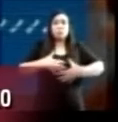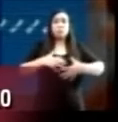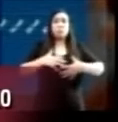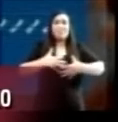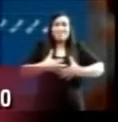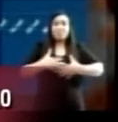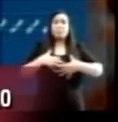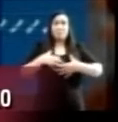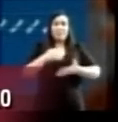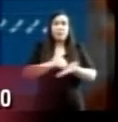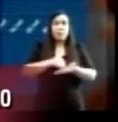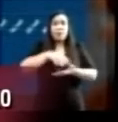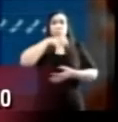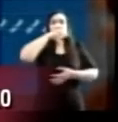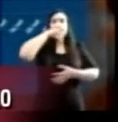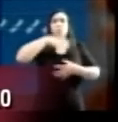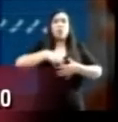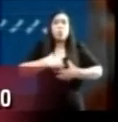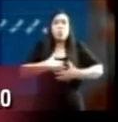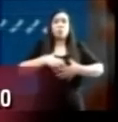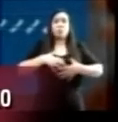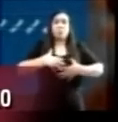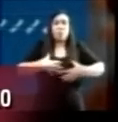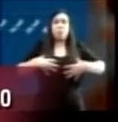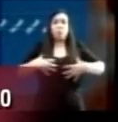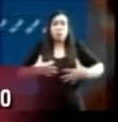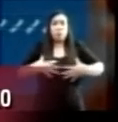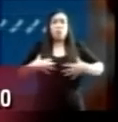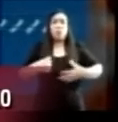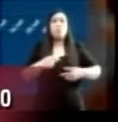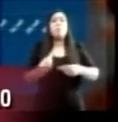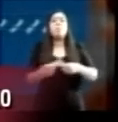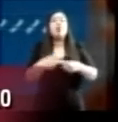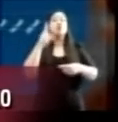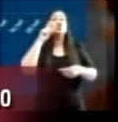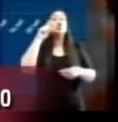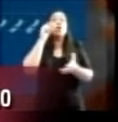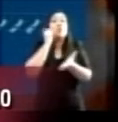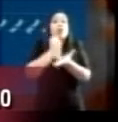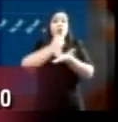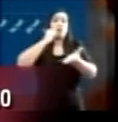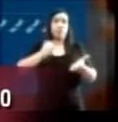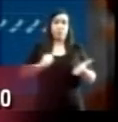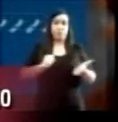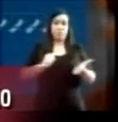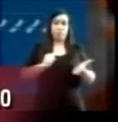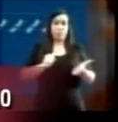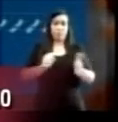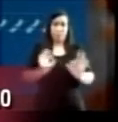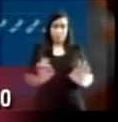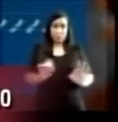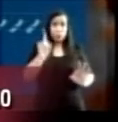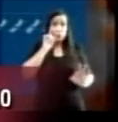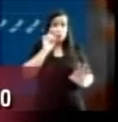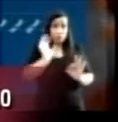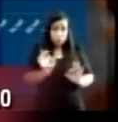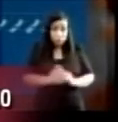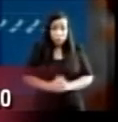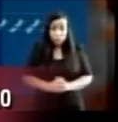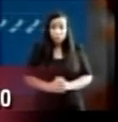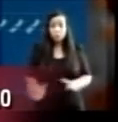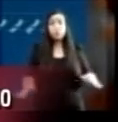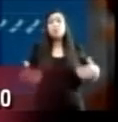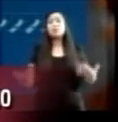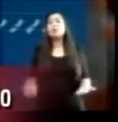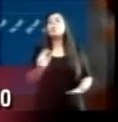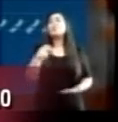aguda grave, de acordo com a data da sua notificação. Tá certo? Então,